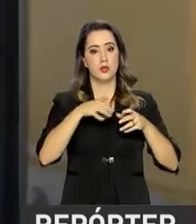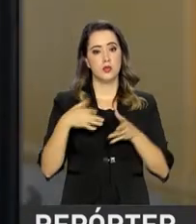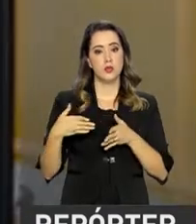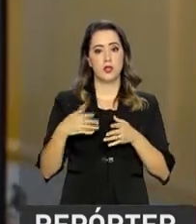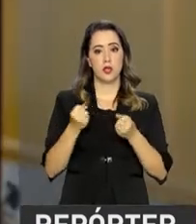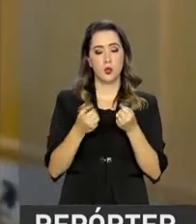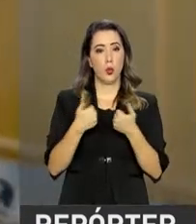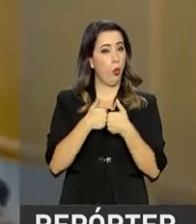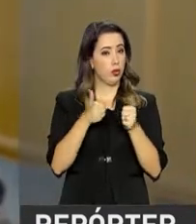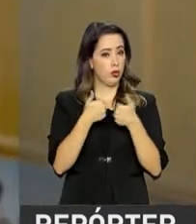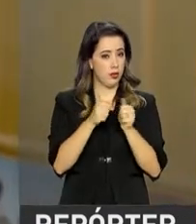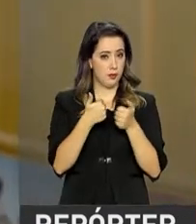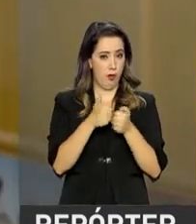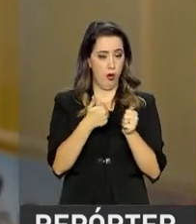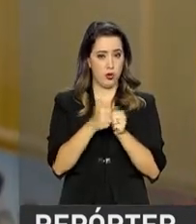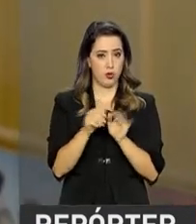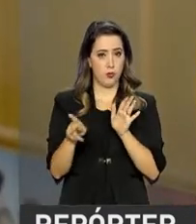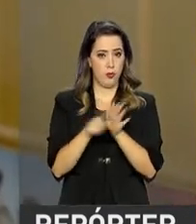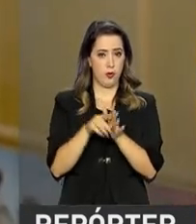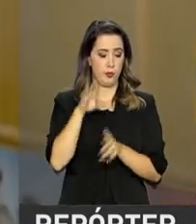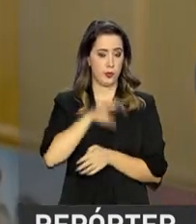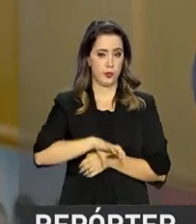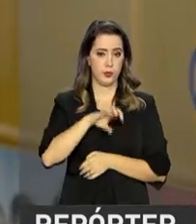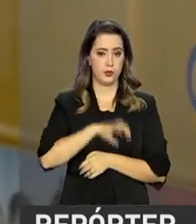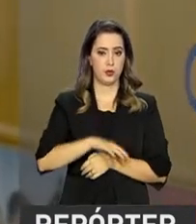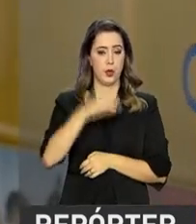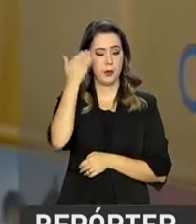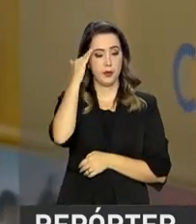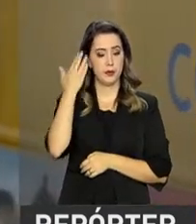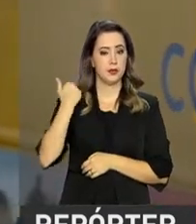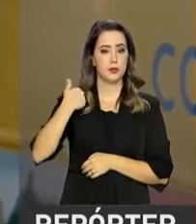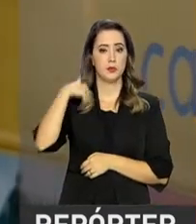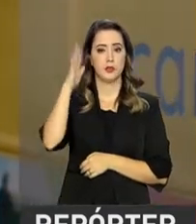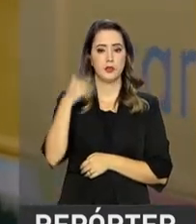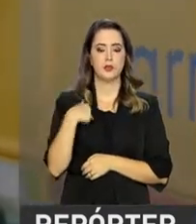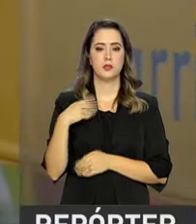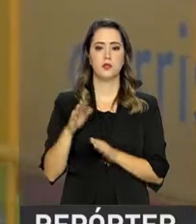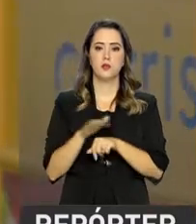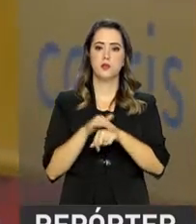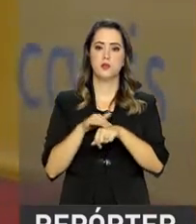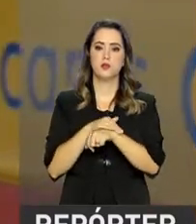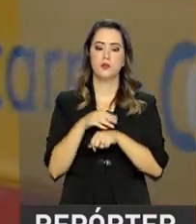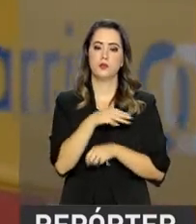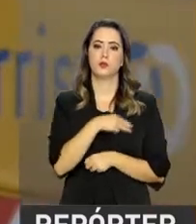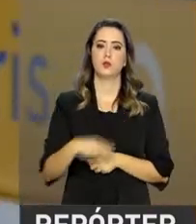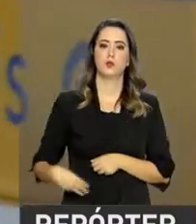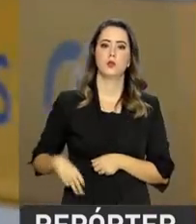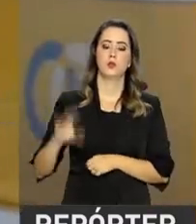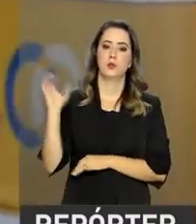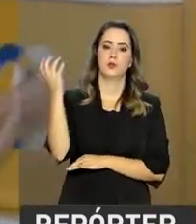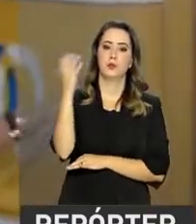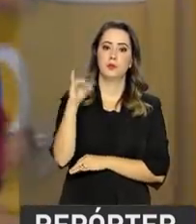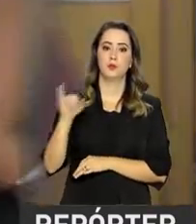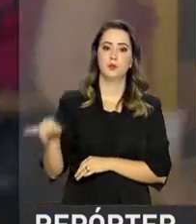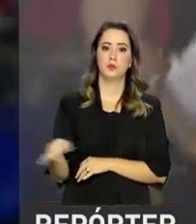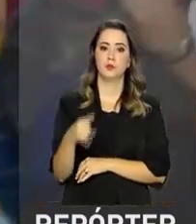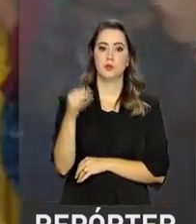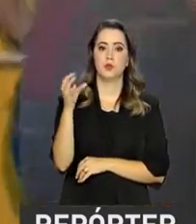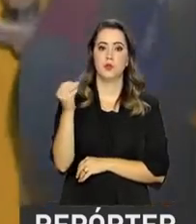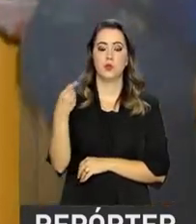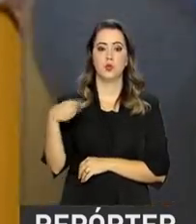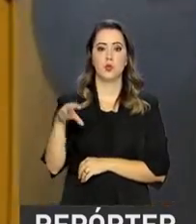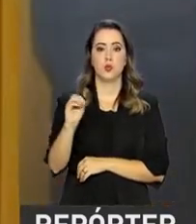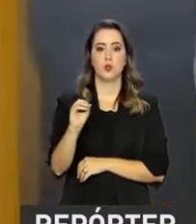de lisboa e para saber um pouco mais sobre a experiência portuguesa nos da água eu vou conversar com o ministro do ambiente joão pedro matos